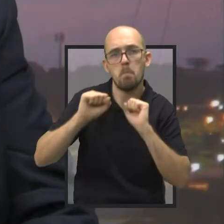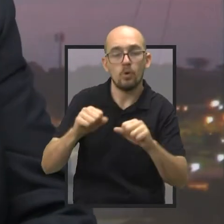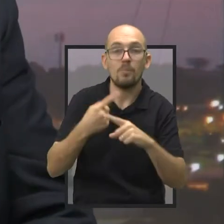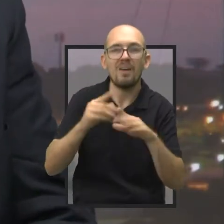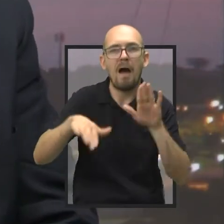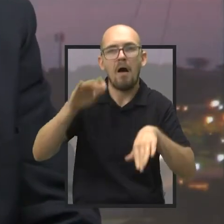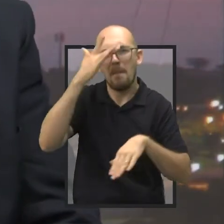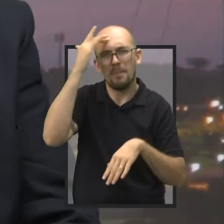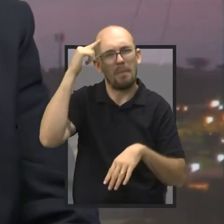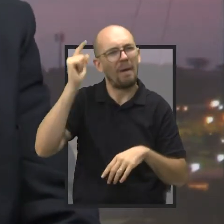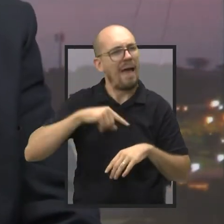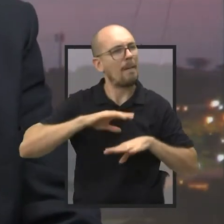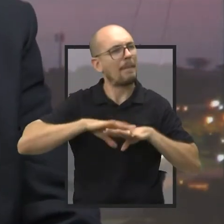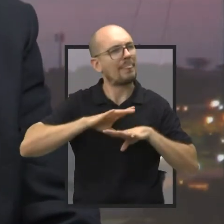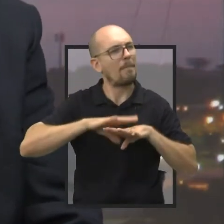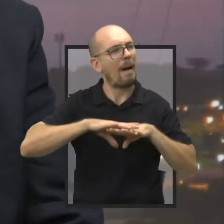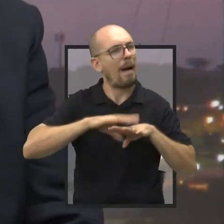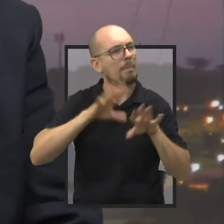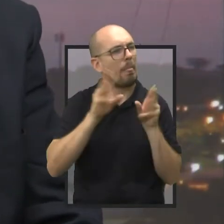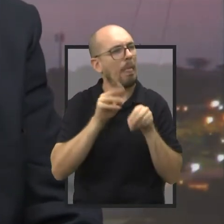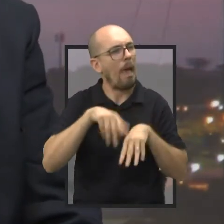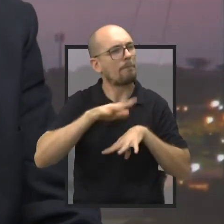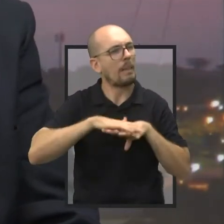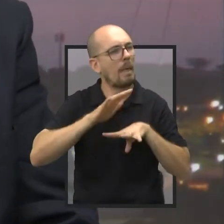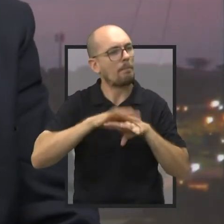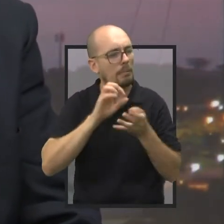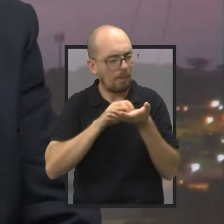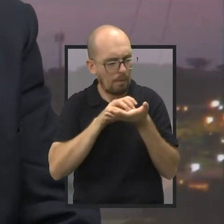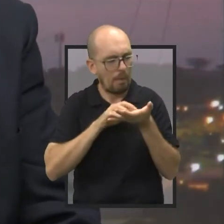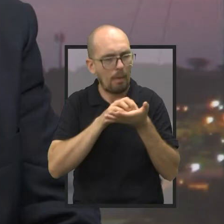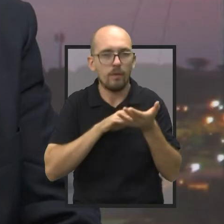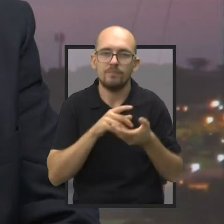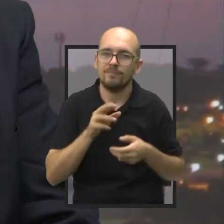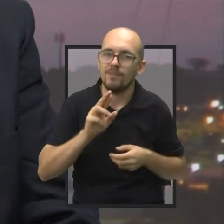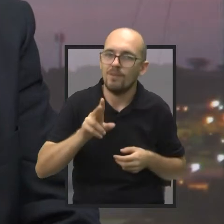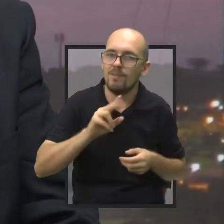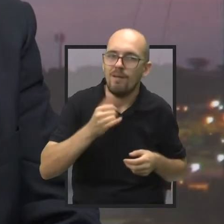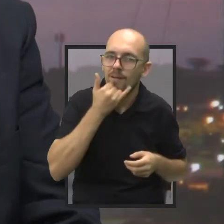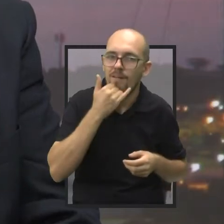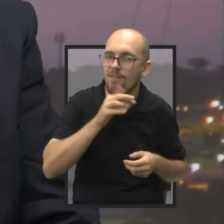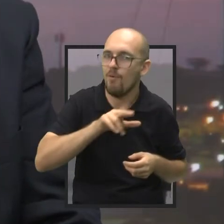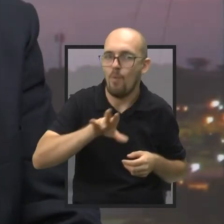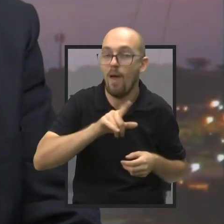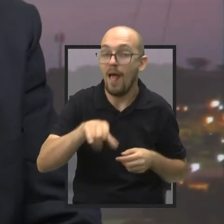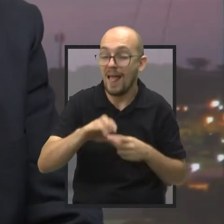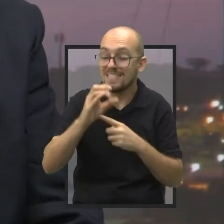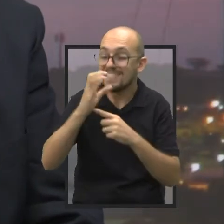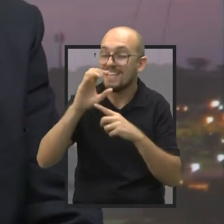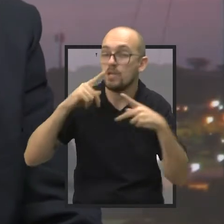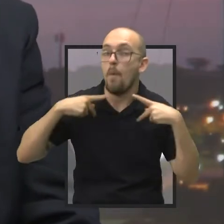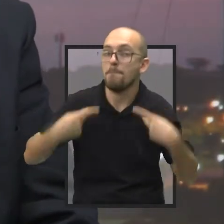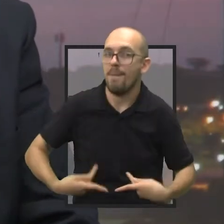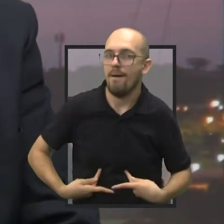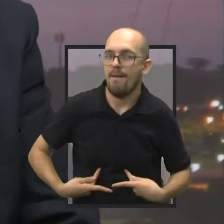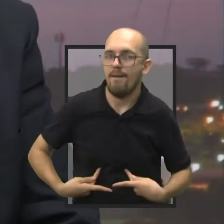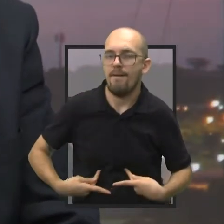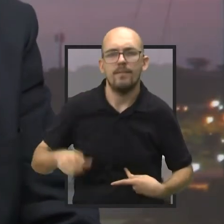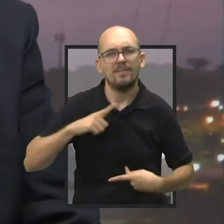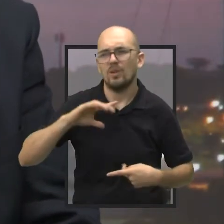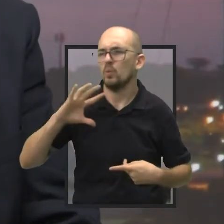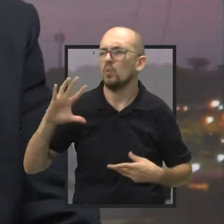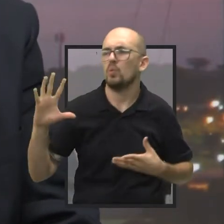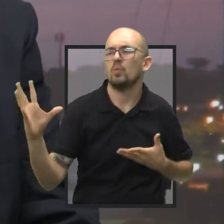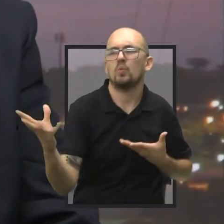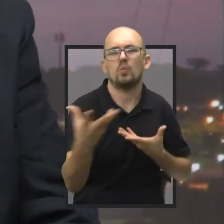economia é matemática, mas a economia não é matemática. A economia é uma ciência humana e que aborda todas as outras